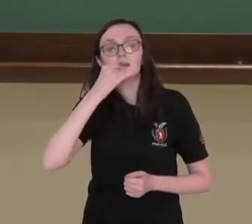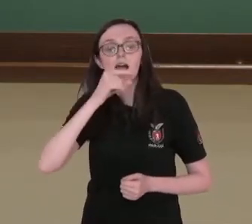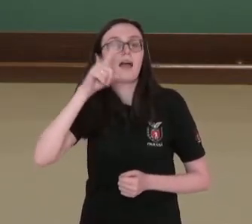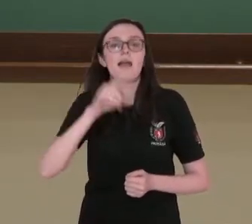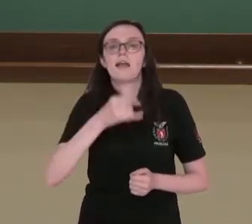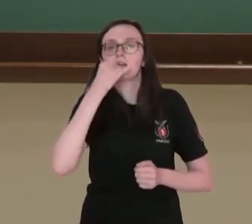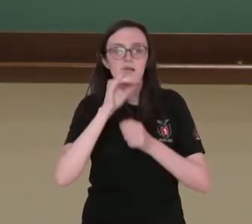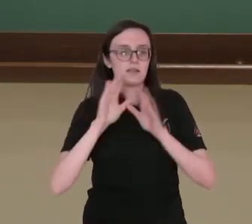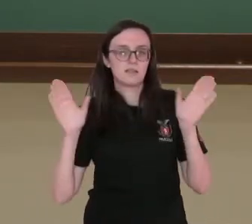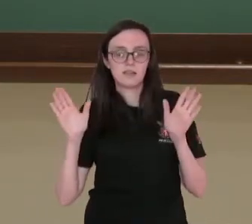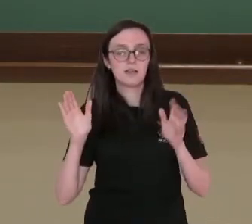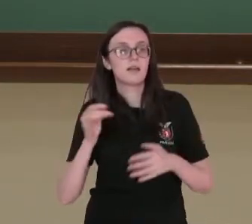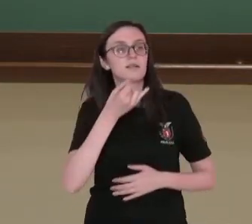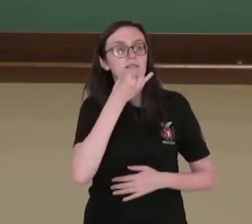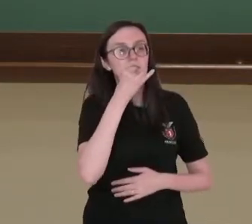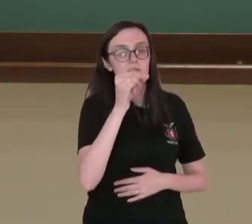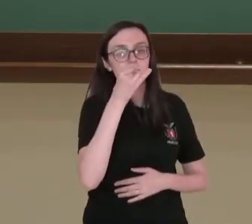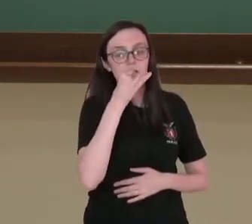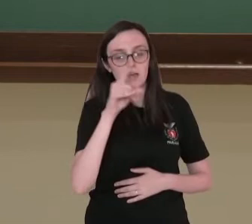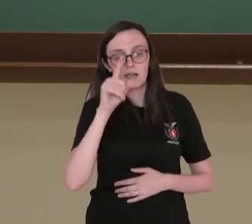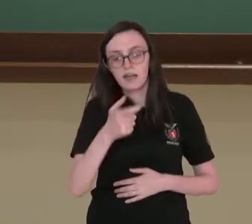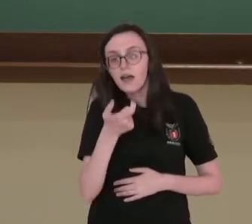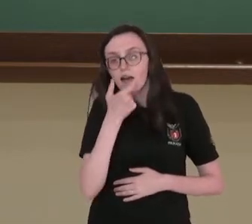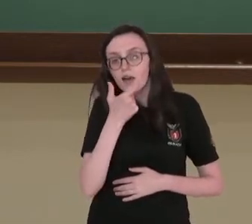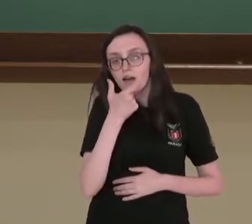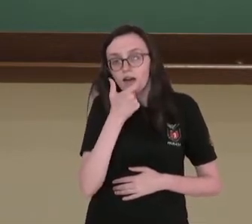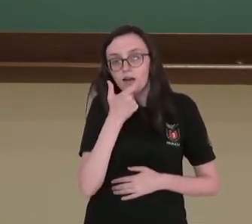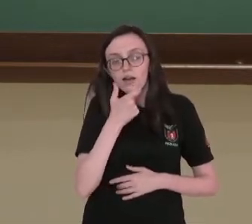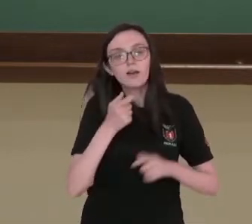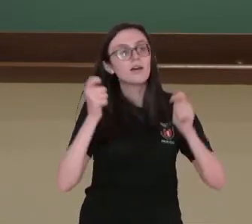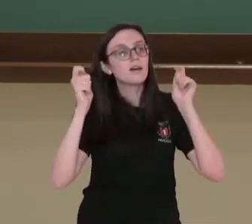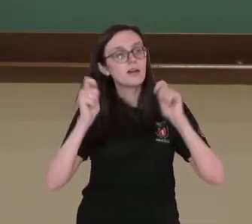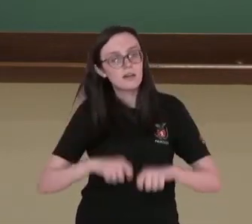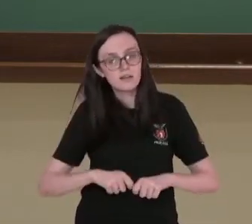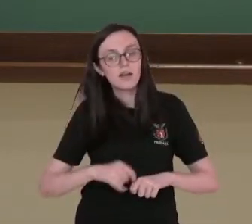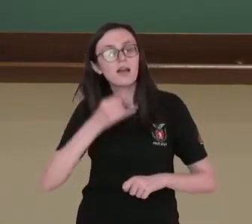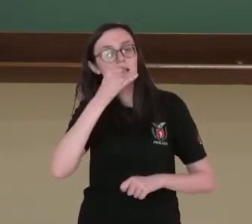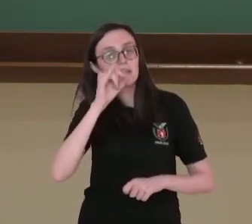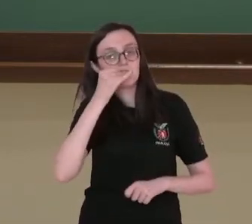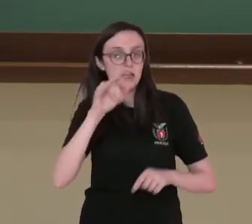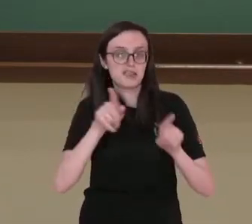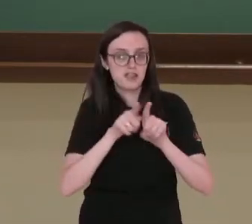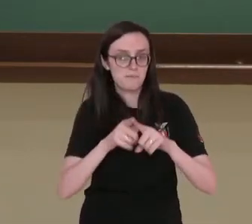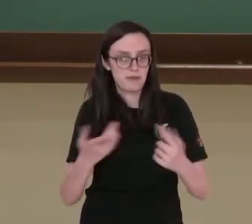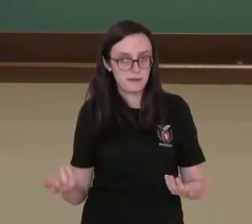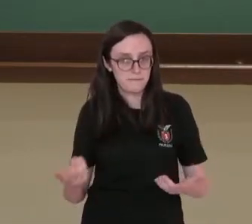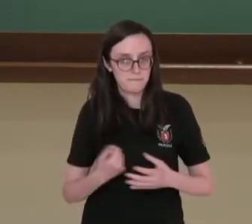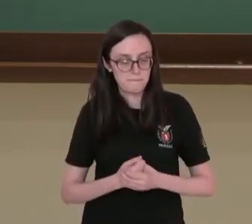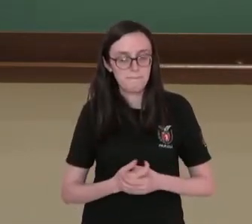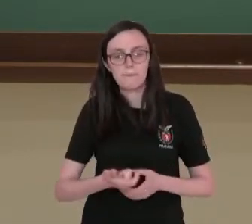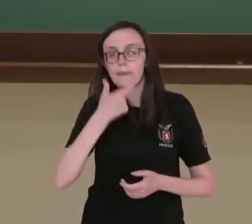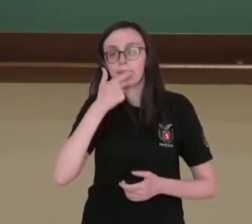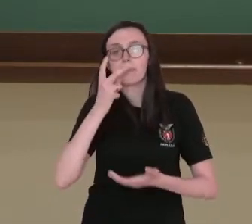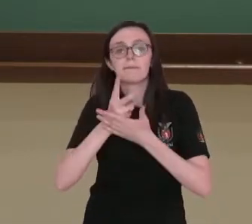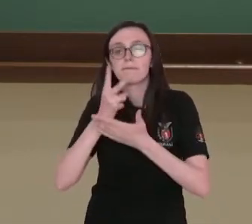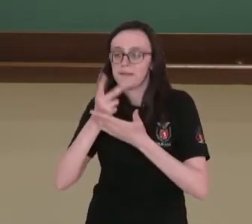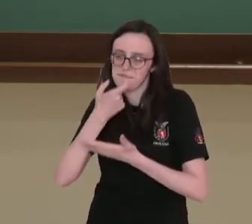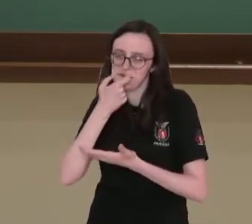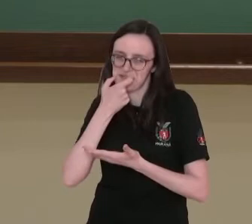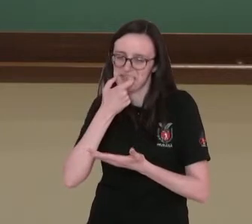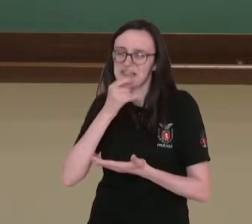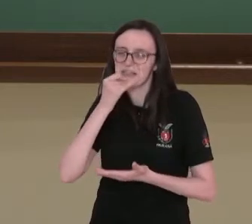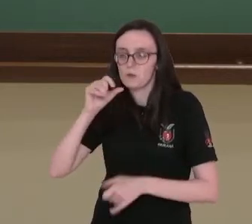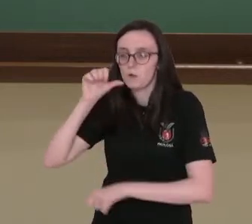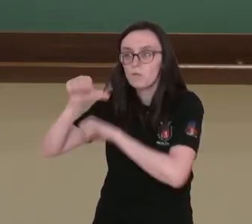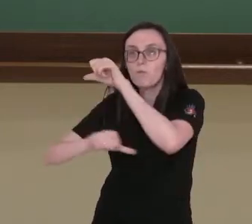energia. Essa energia da bolachinha, ela pode ser gerada eletricidade. A energia ela sempre fica mudando de lugar